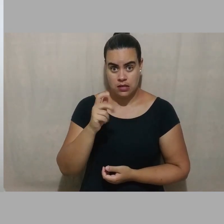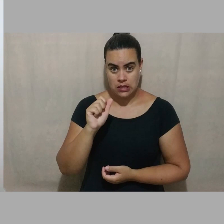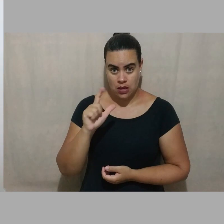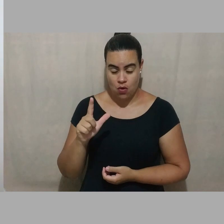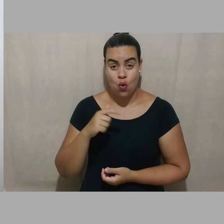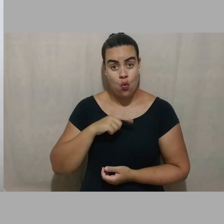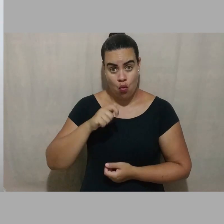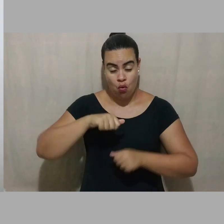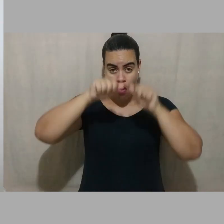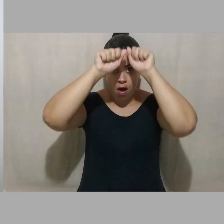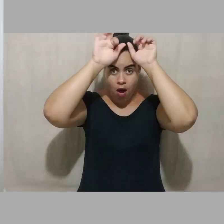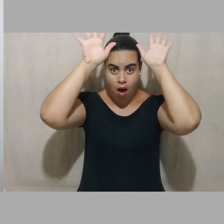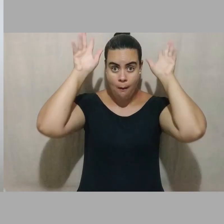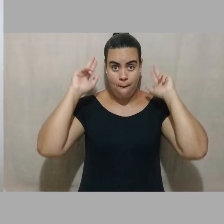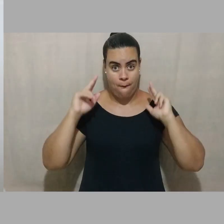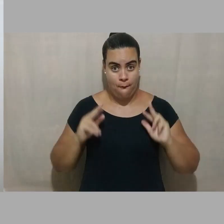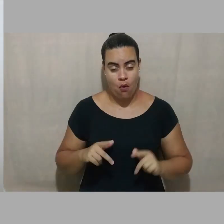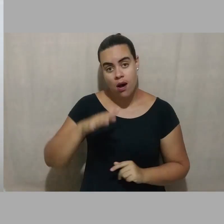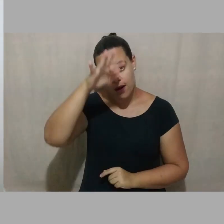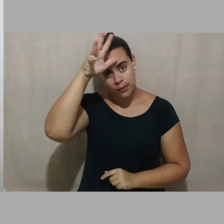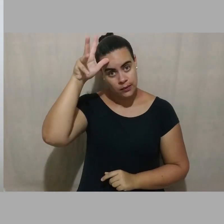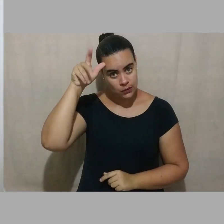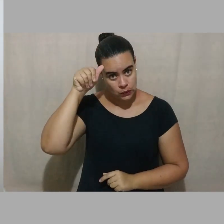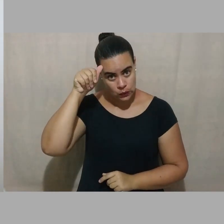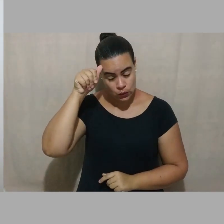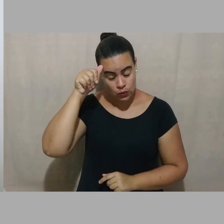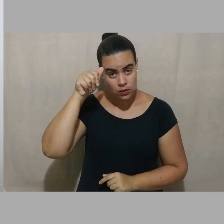Pará, resido em Salvador há 14 anos e